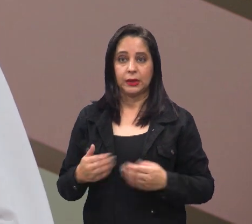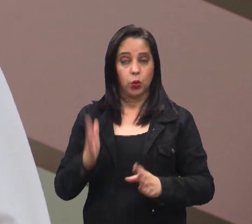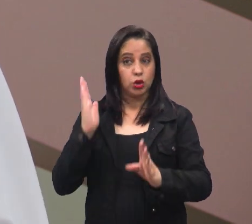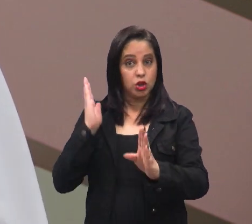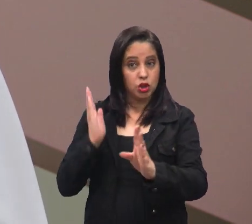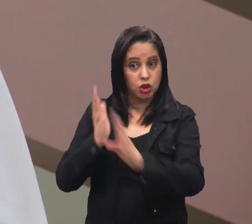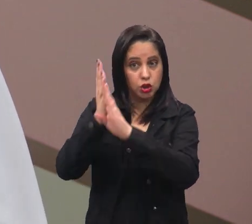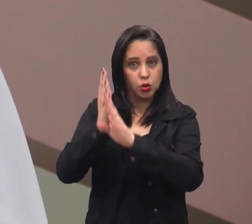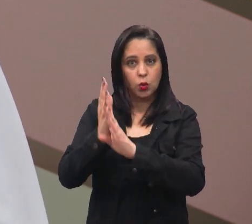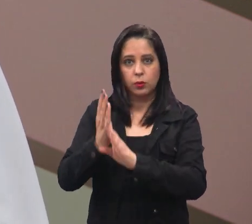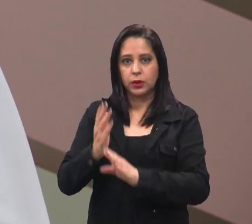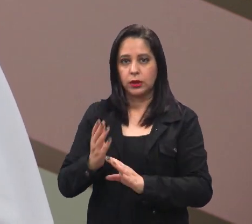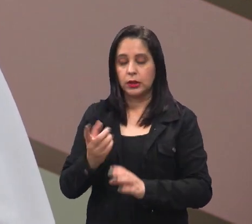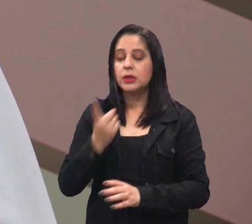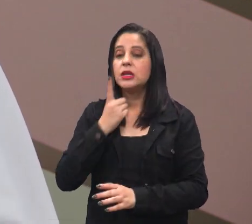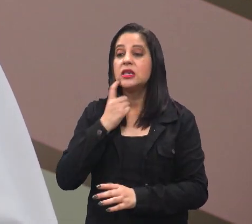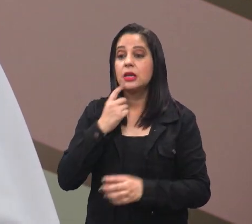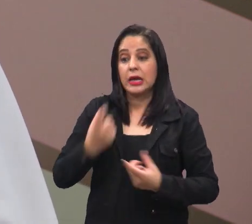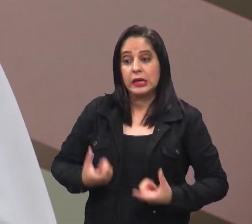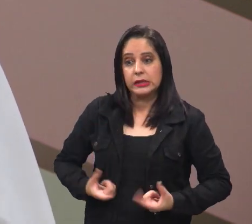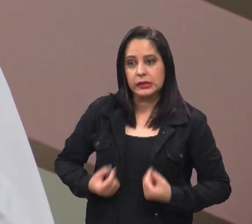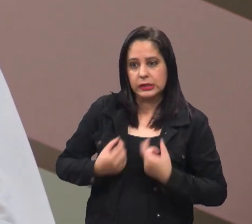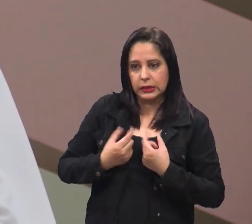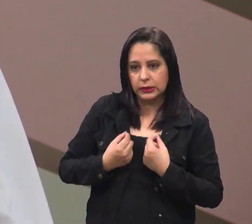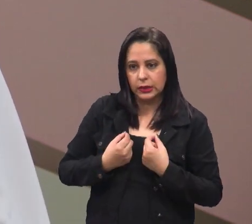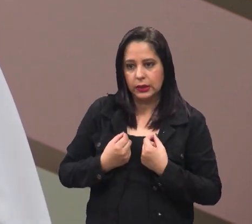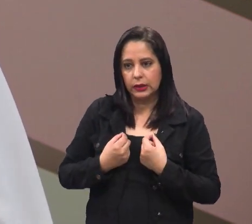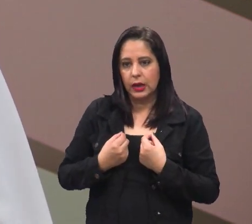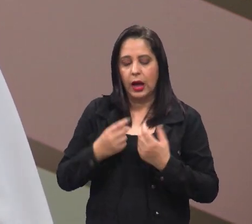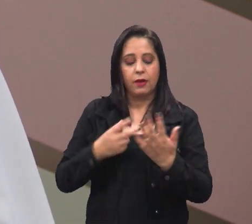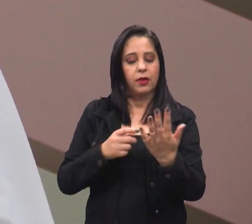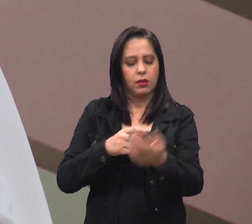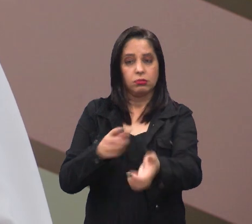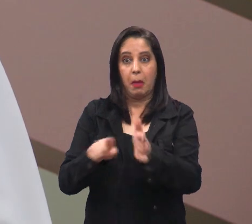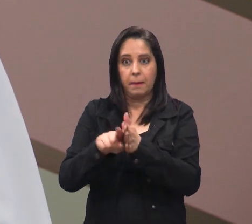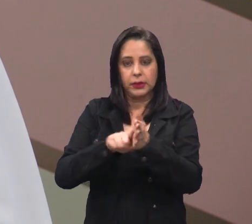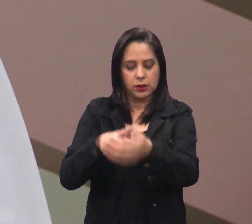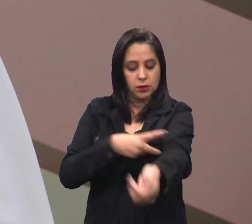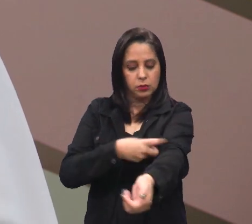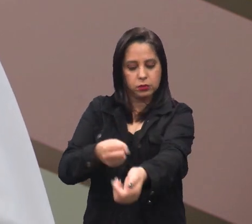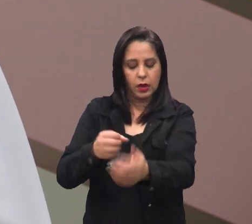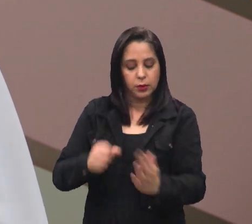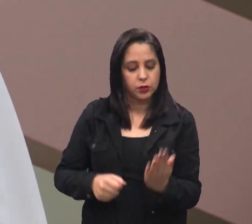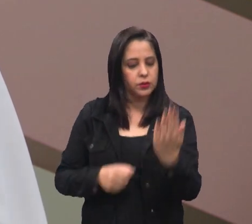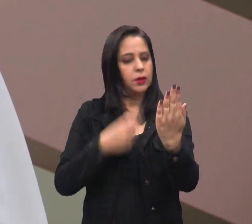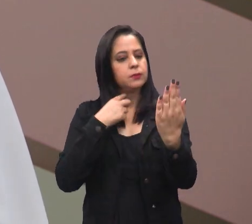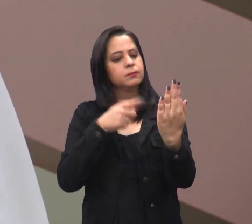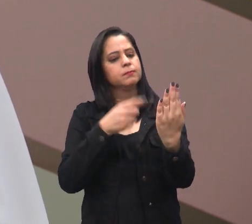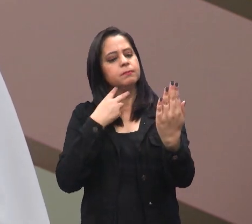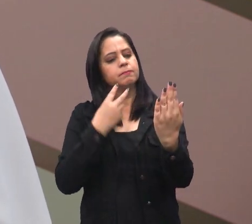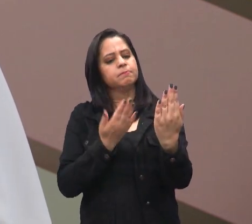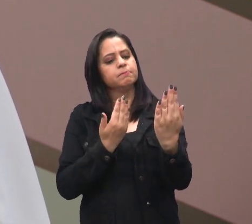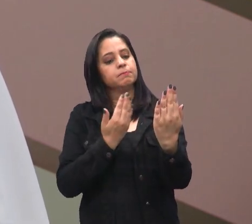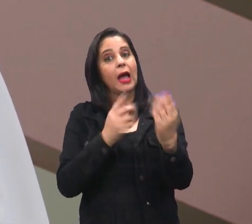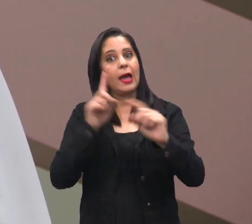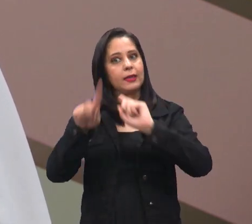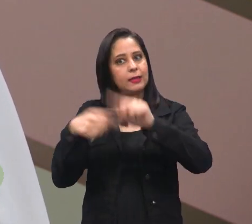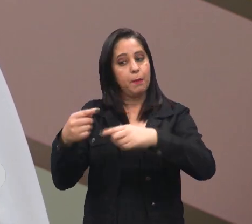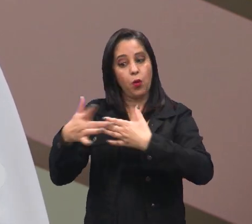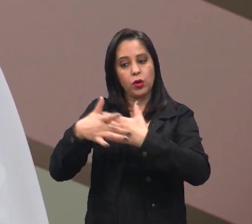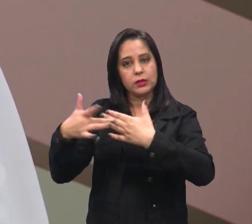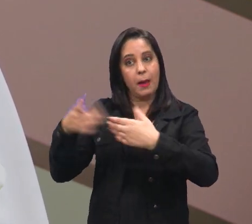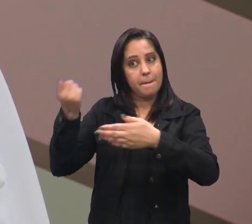você suspeita pelo hemograma, mas você precisa de exames mais especializados para você poder diagnosticar. Então, a